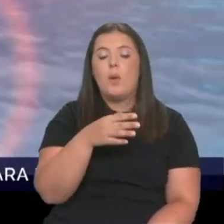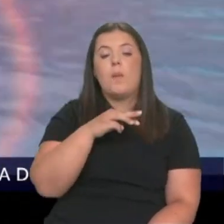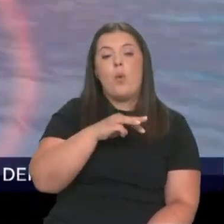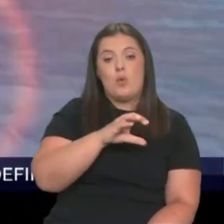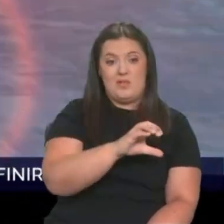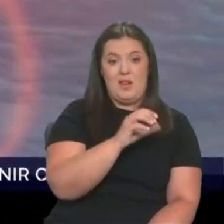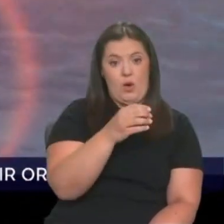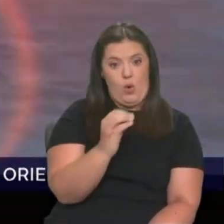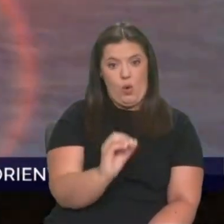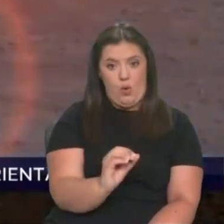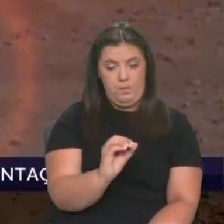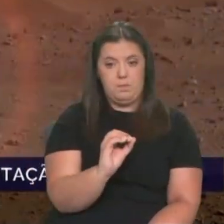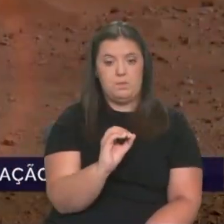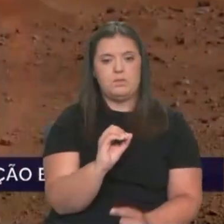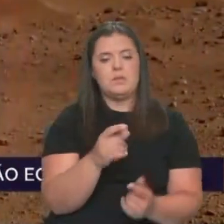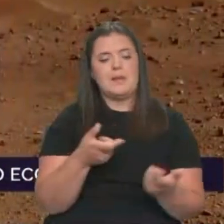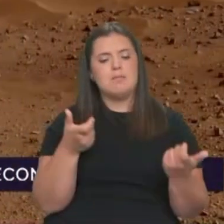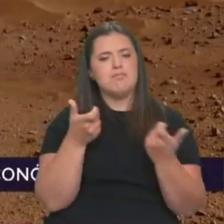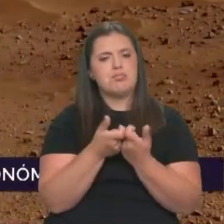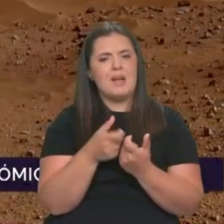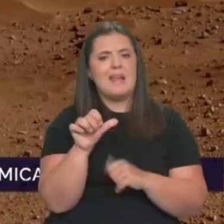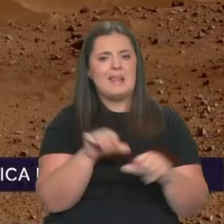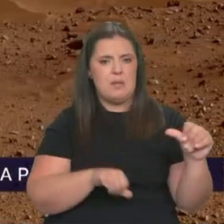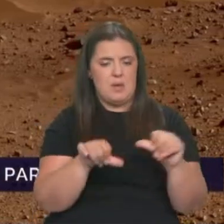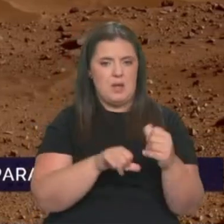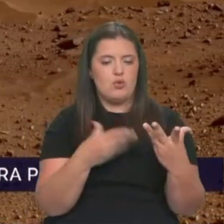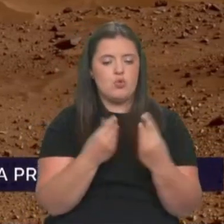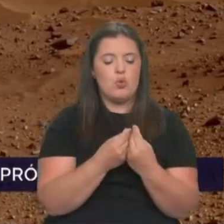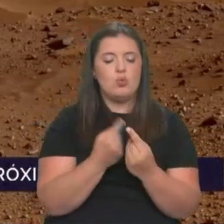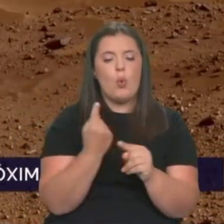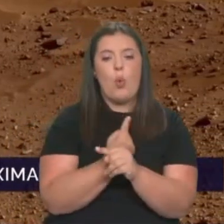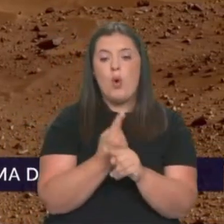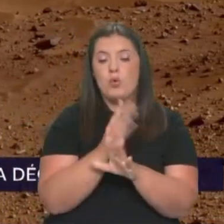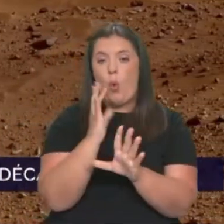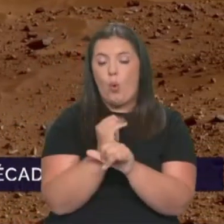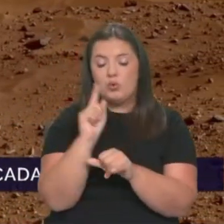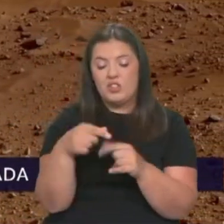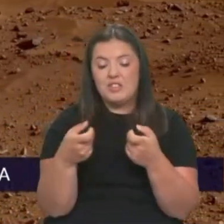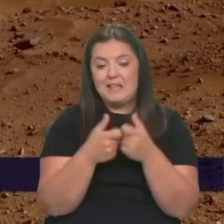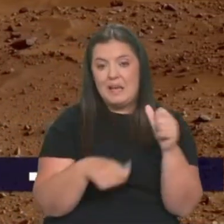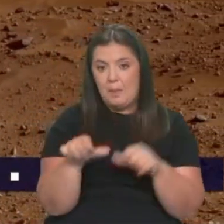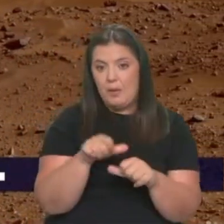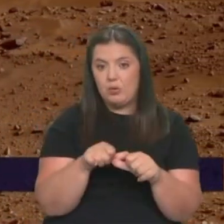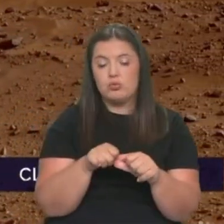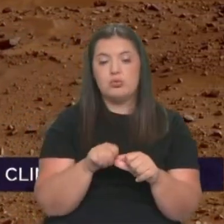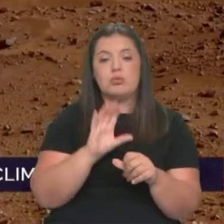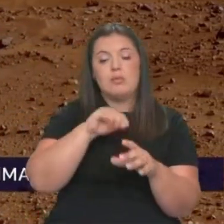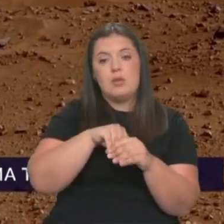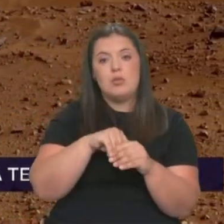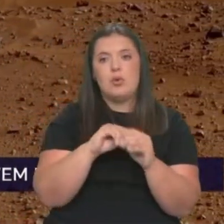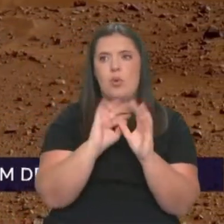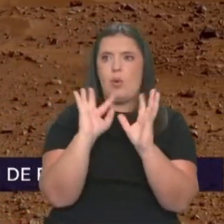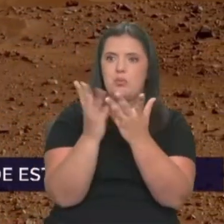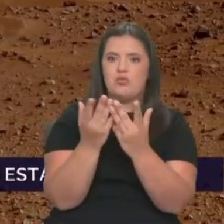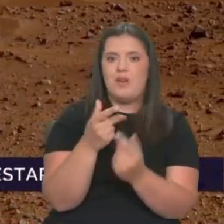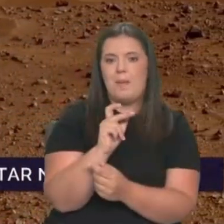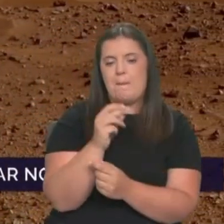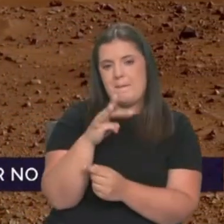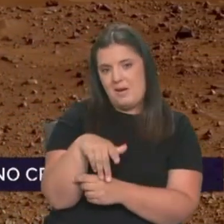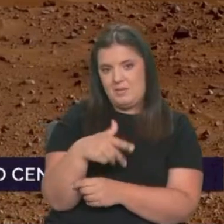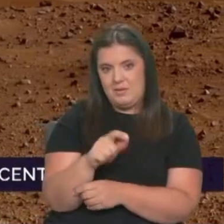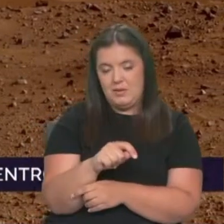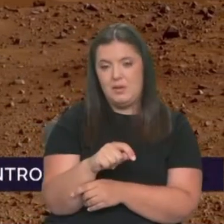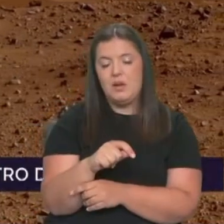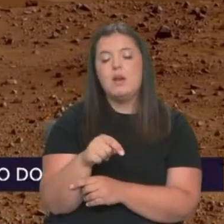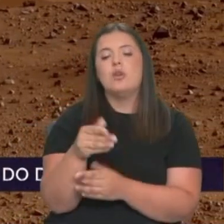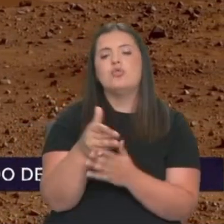depois joga quimicamente com os outros elementos químicos da atmosfera em Marte e, de acordo com o estudo feito em laboratórios,